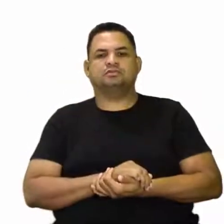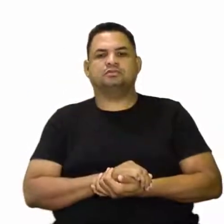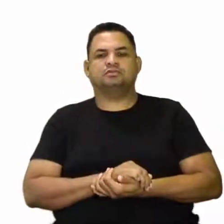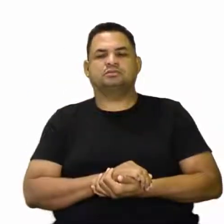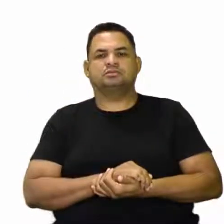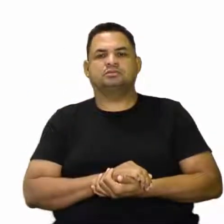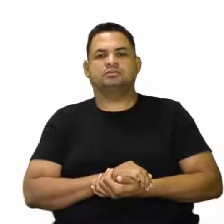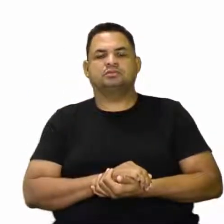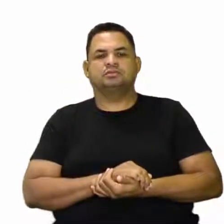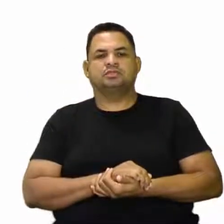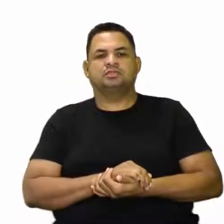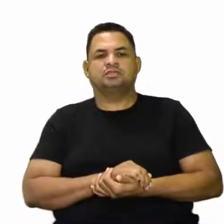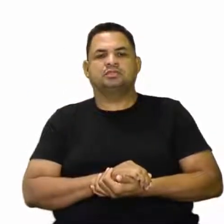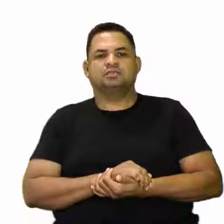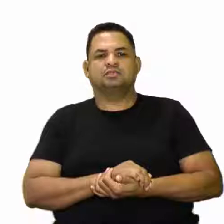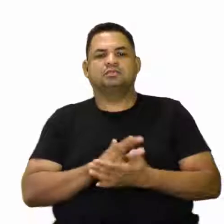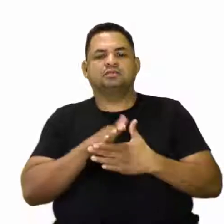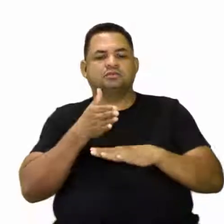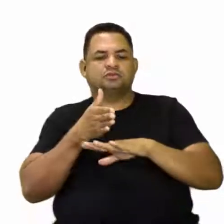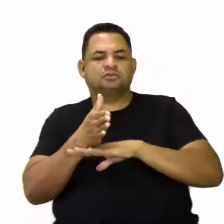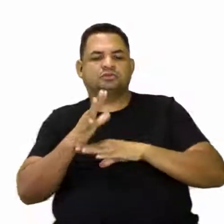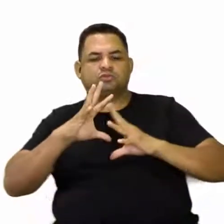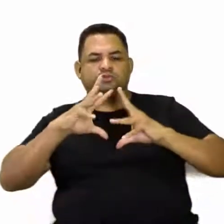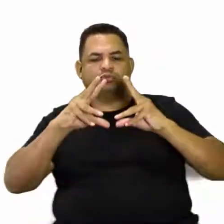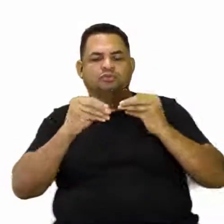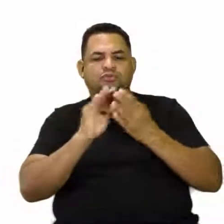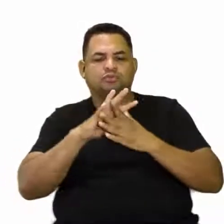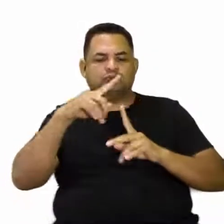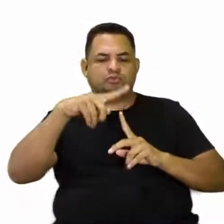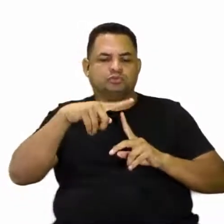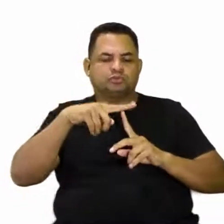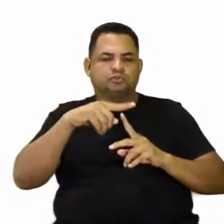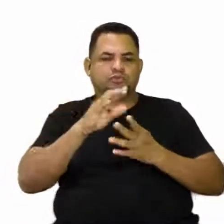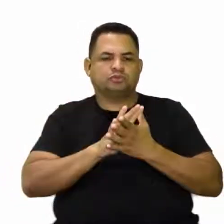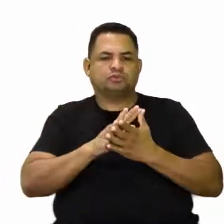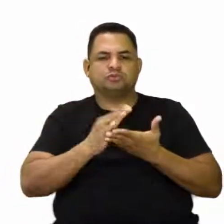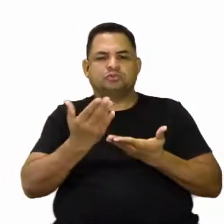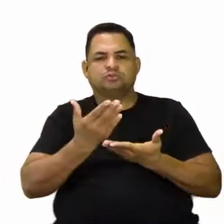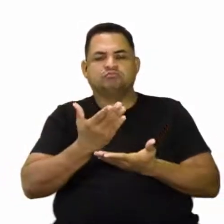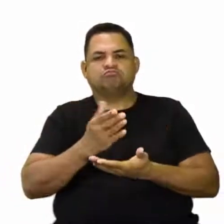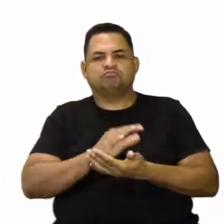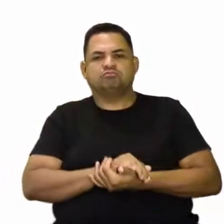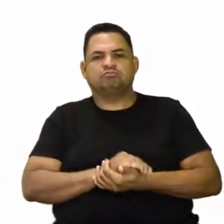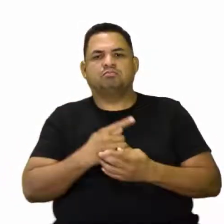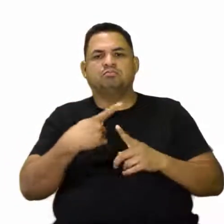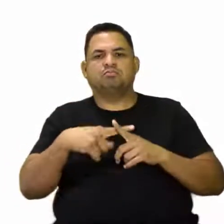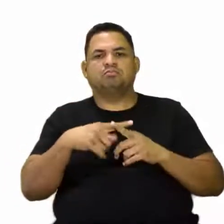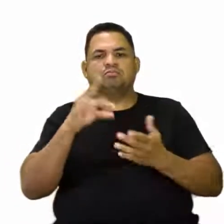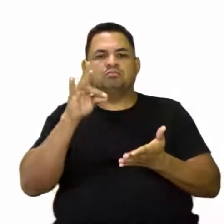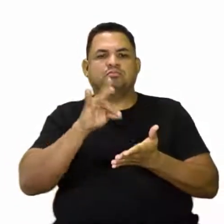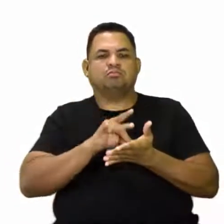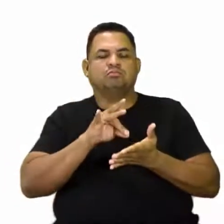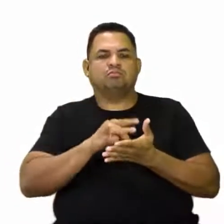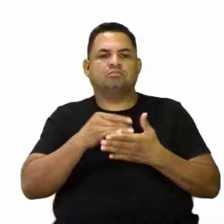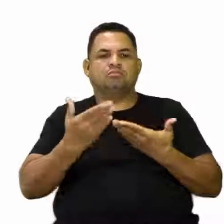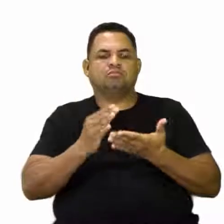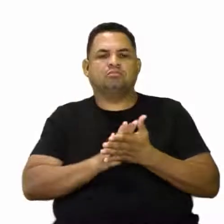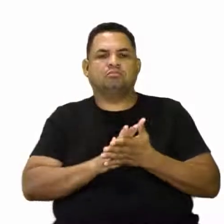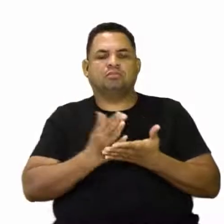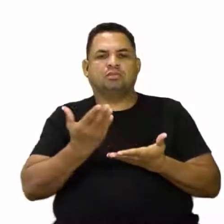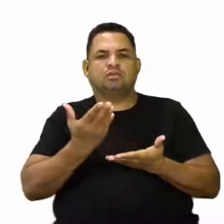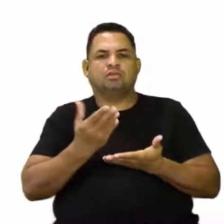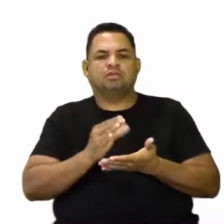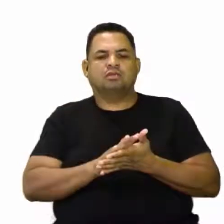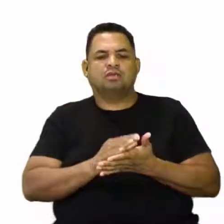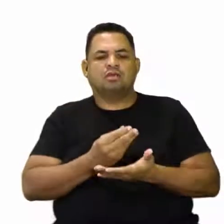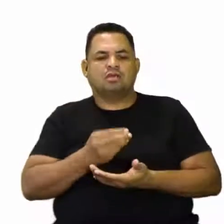escrita. Para que ela seja acessível a todos os tipos de leitores. Sim, sim. É porque, na verdade, a biografia ela